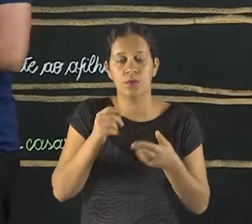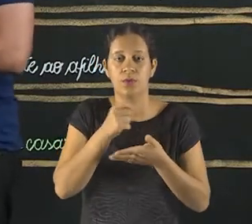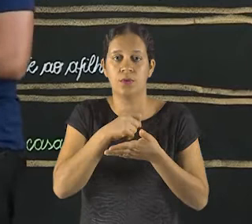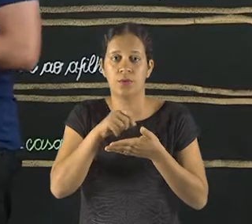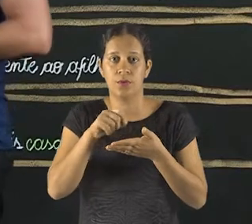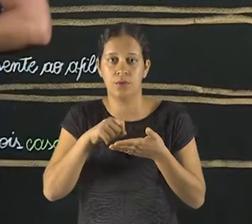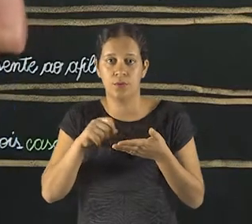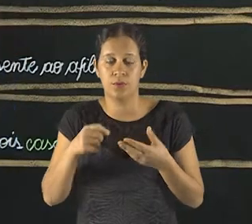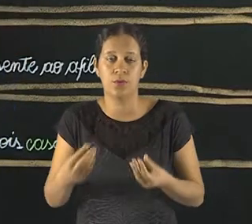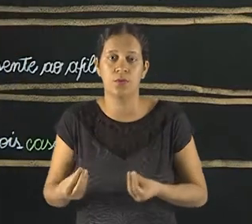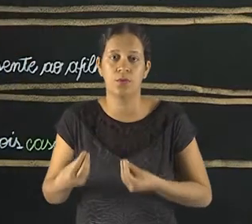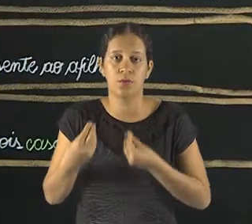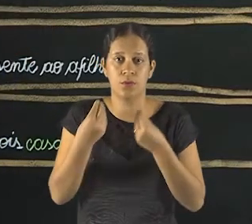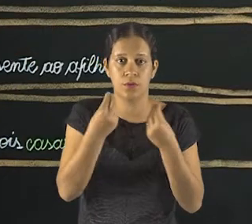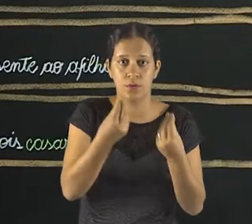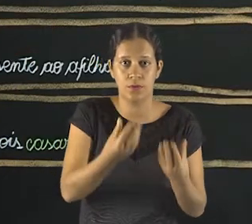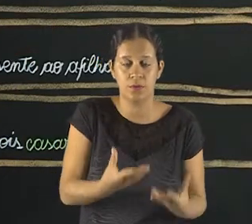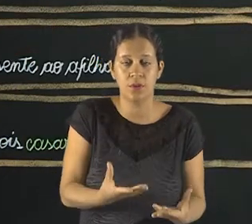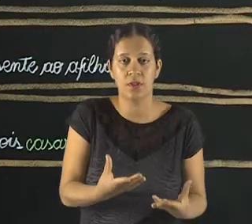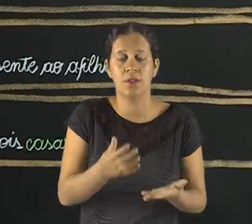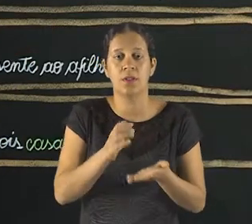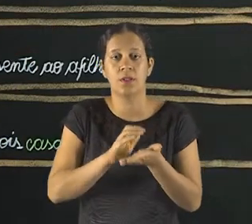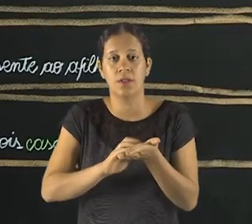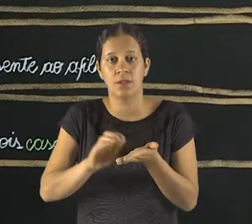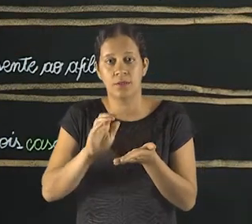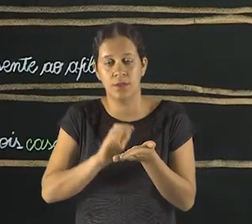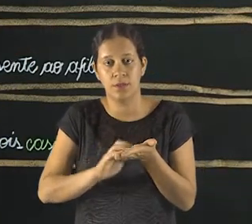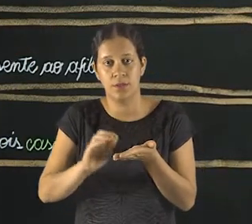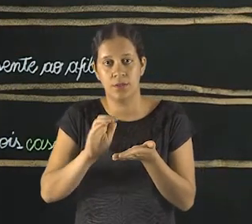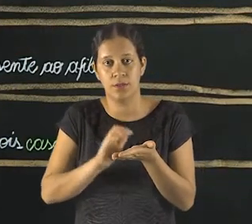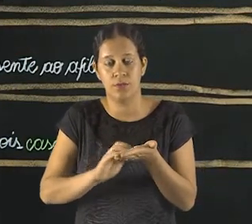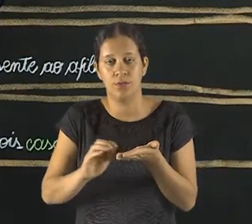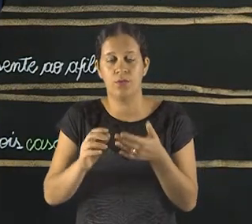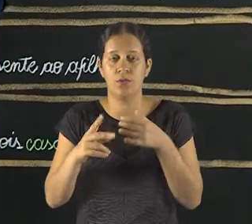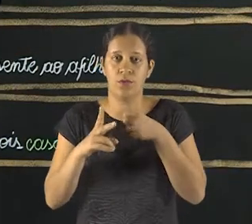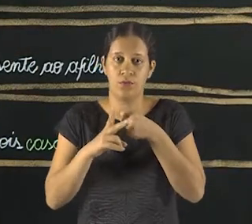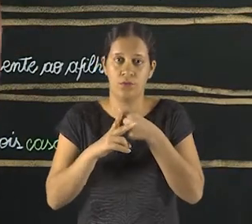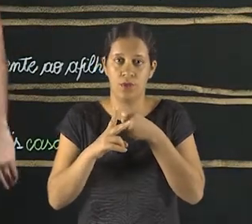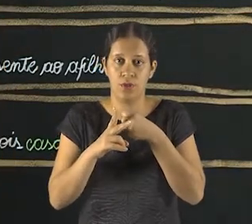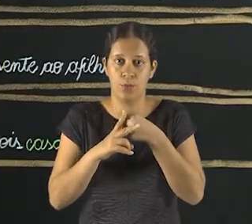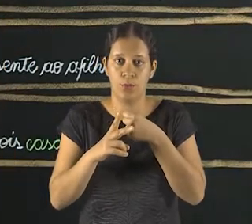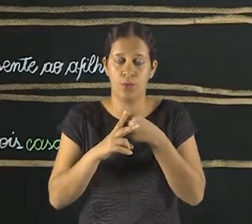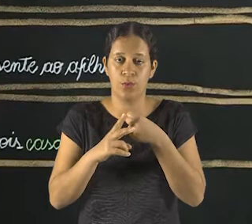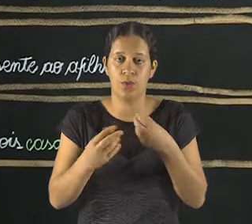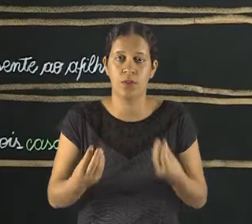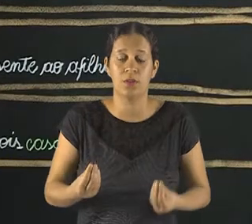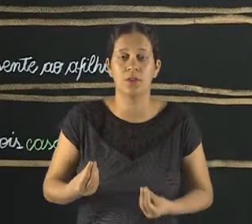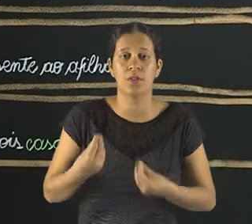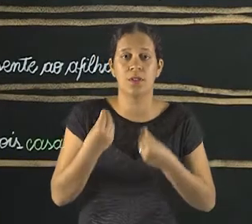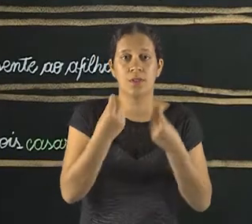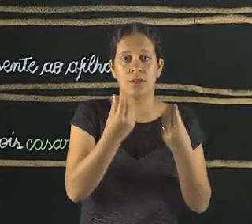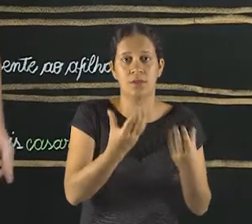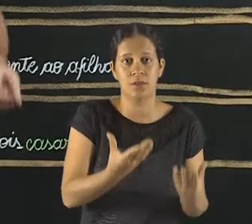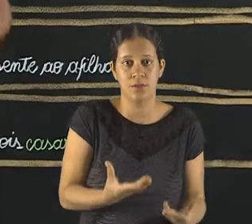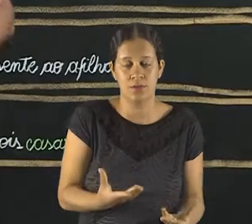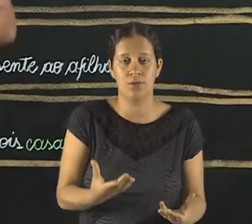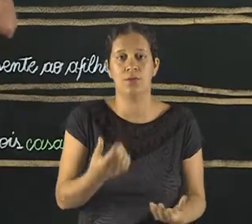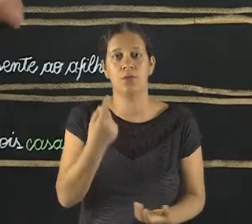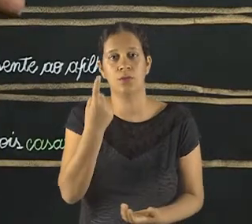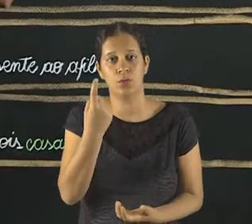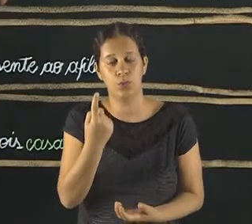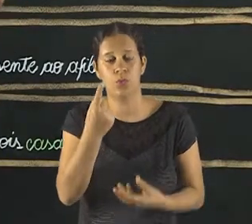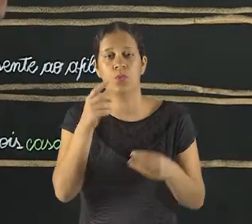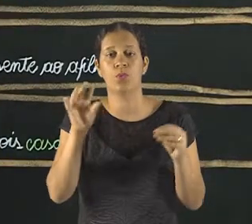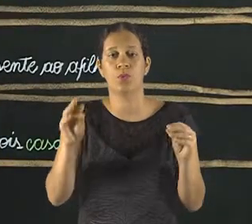Os inscritos entregaram os documentos à secretária. O verbo entregar, nesse caso aqui, não